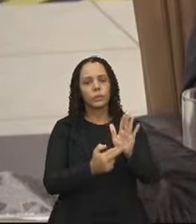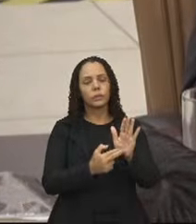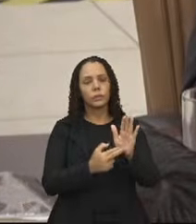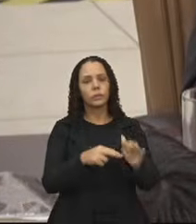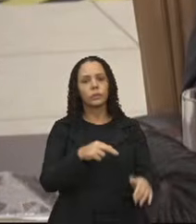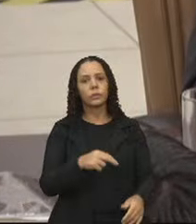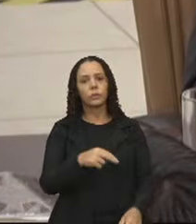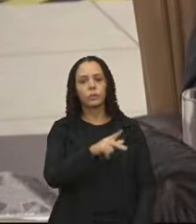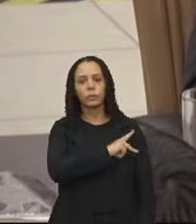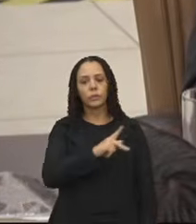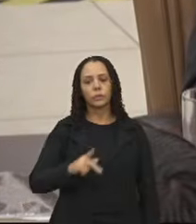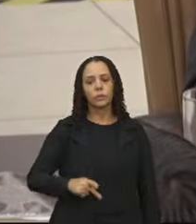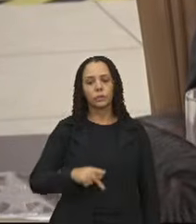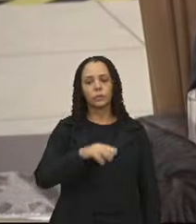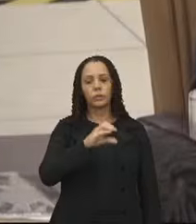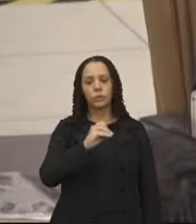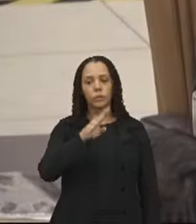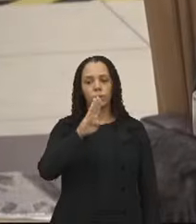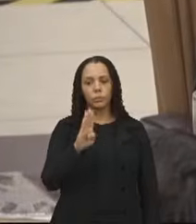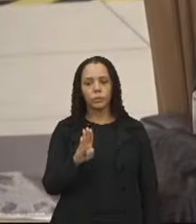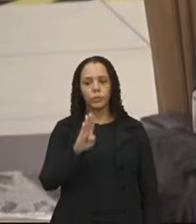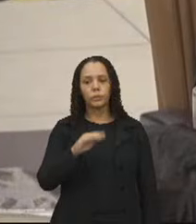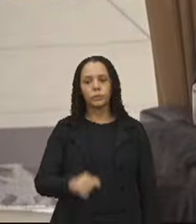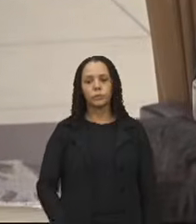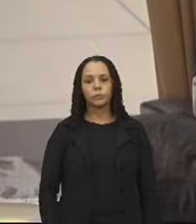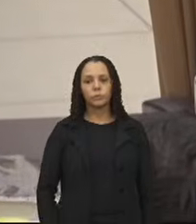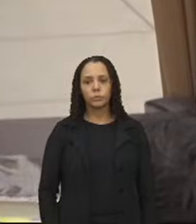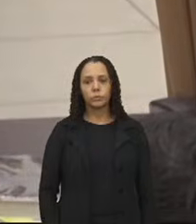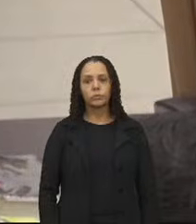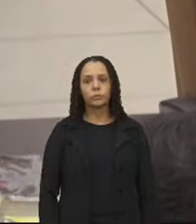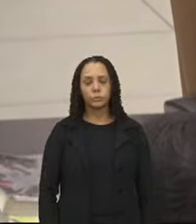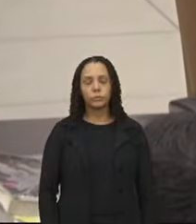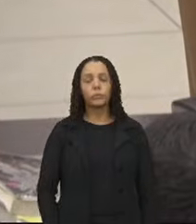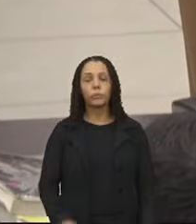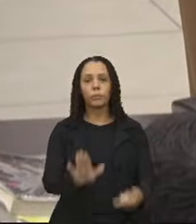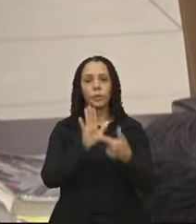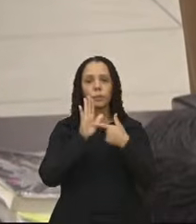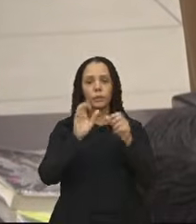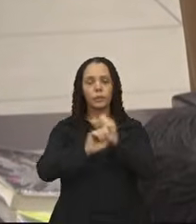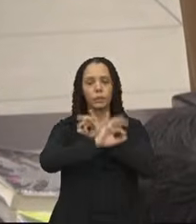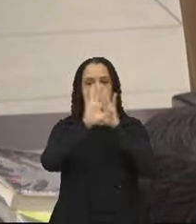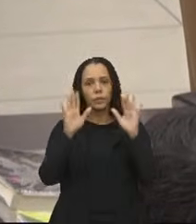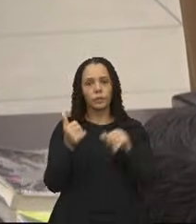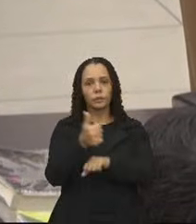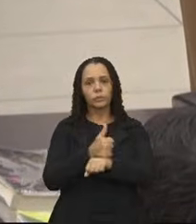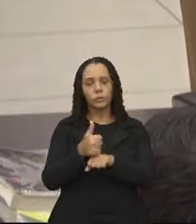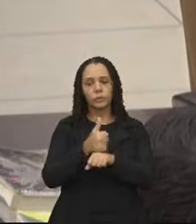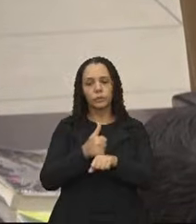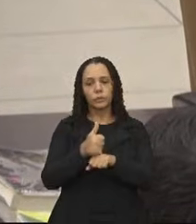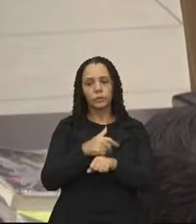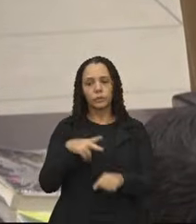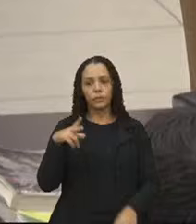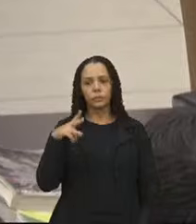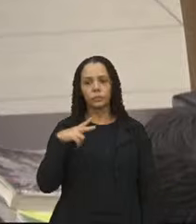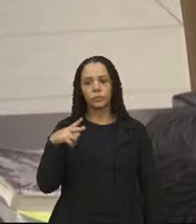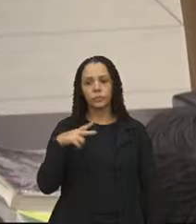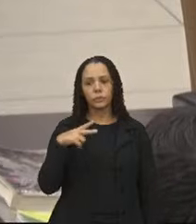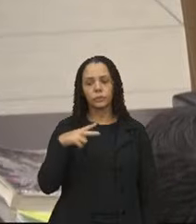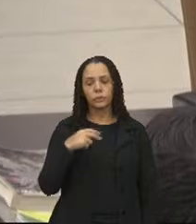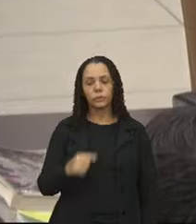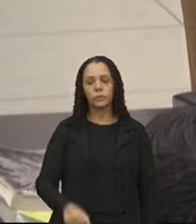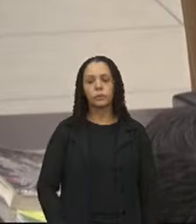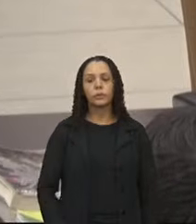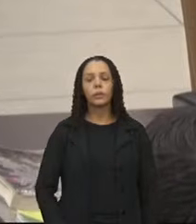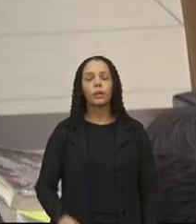OAB, doutora Diva Lukaszek. Aqui, para ficar bem claro, os profissionais autônomos liberais,